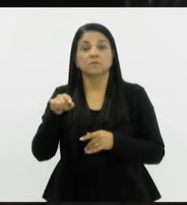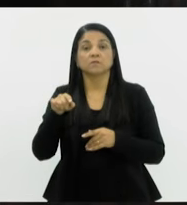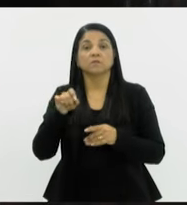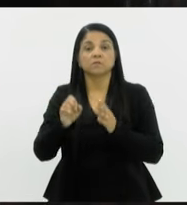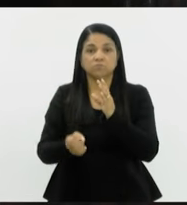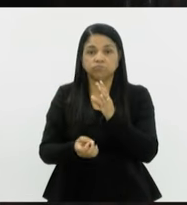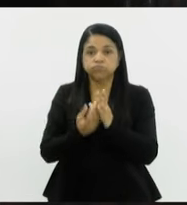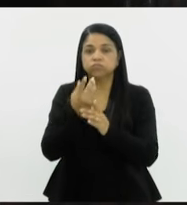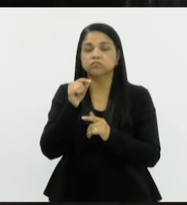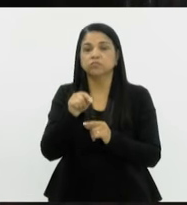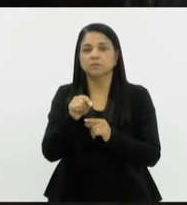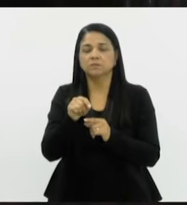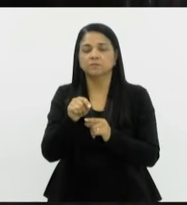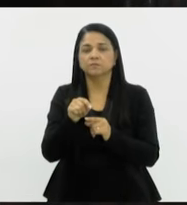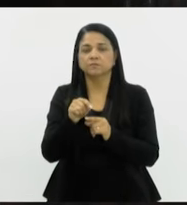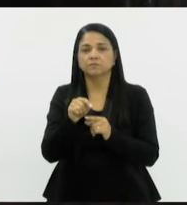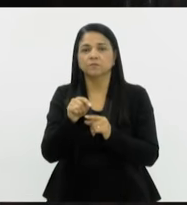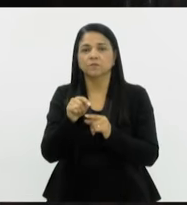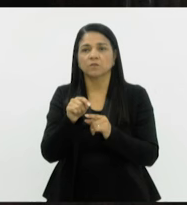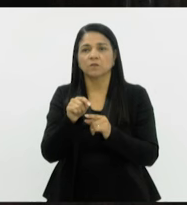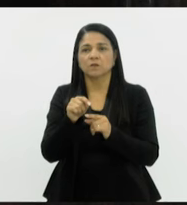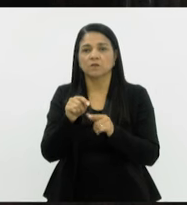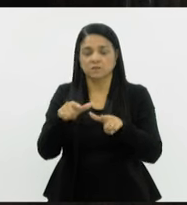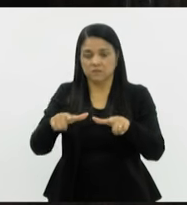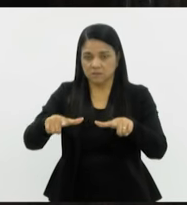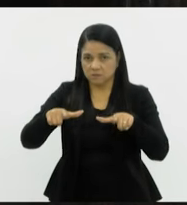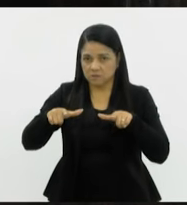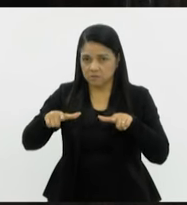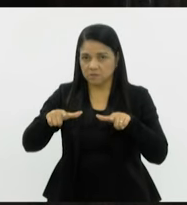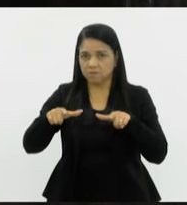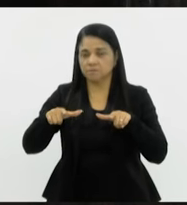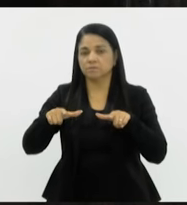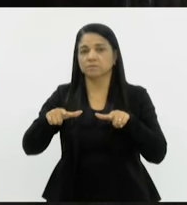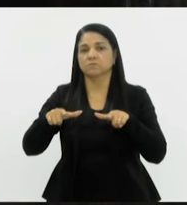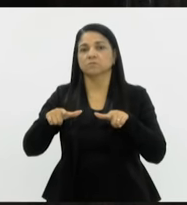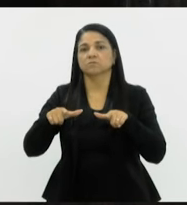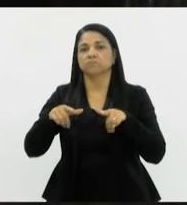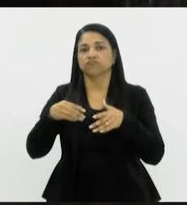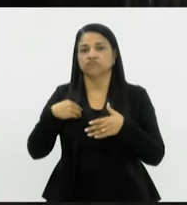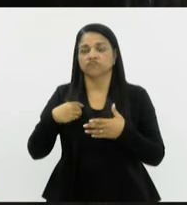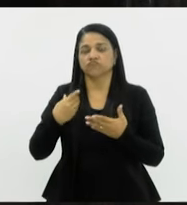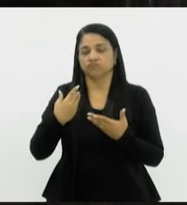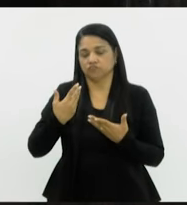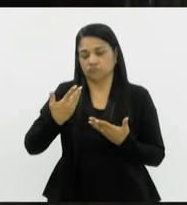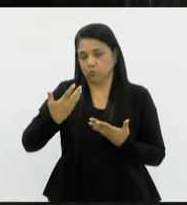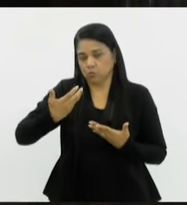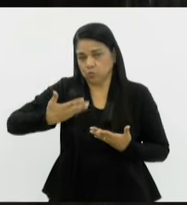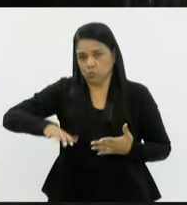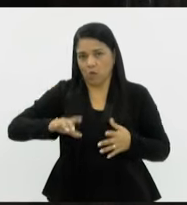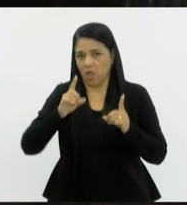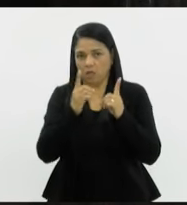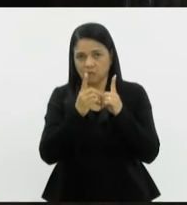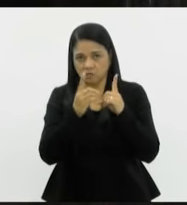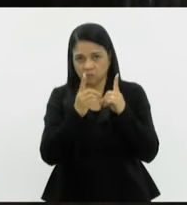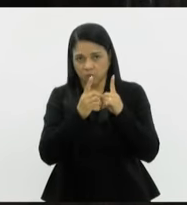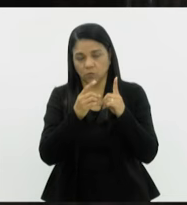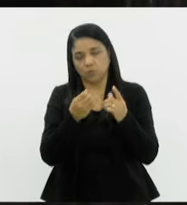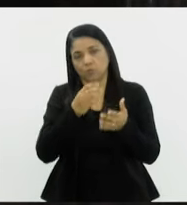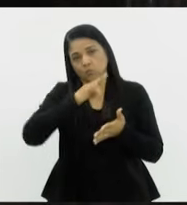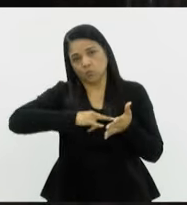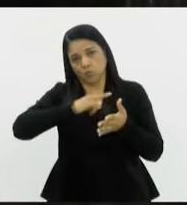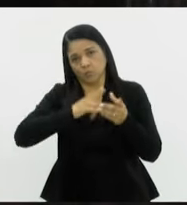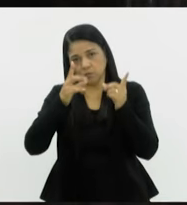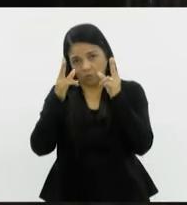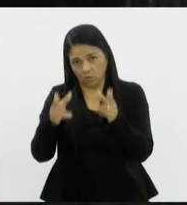do fornecimento de certidão de recusa de atendimento ou documento de igual valor a usuários da